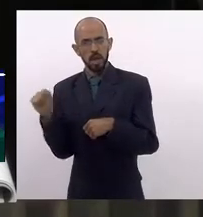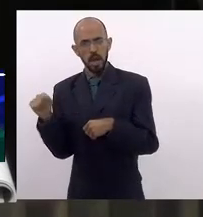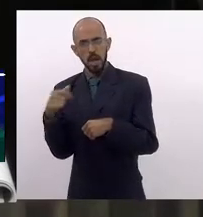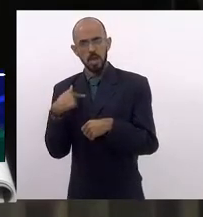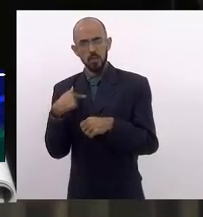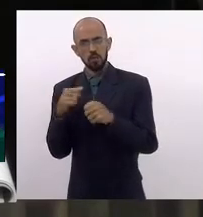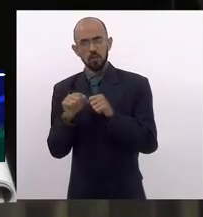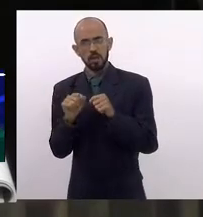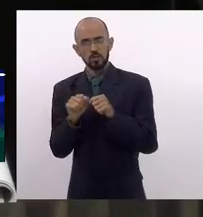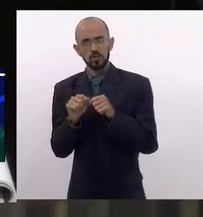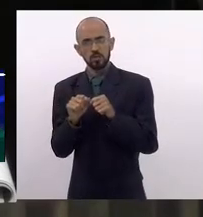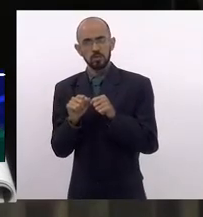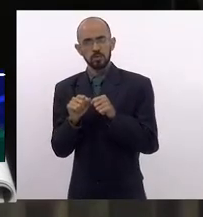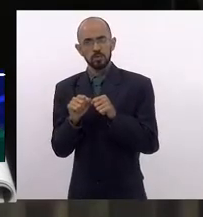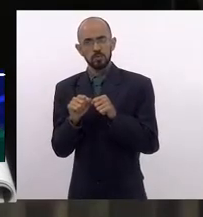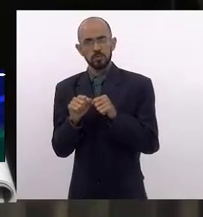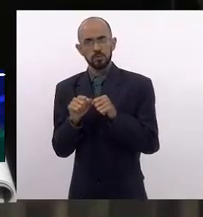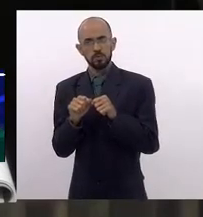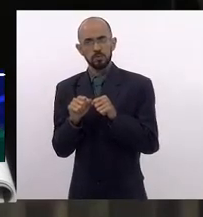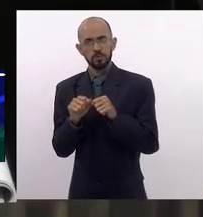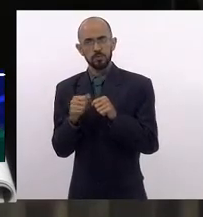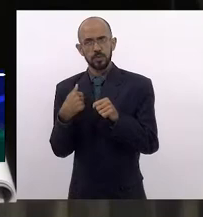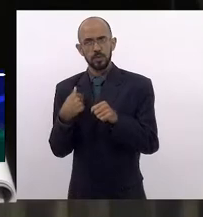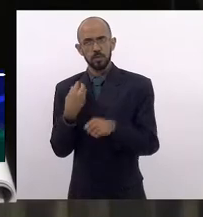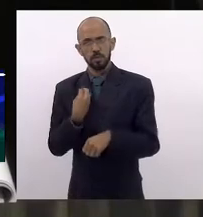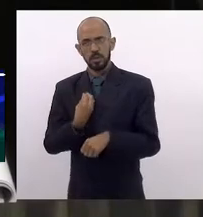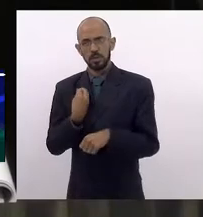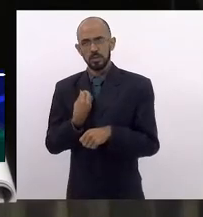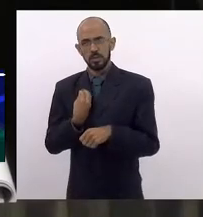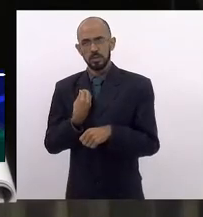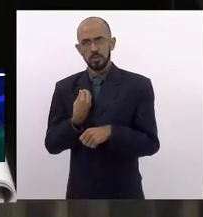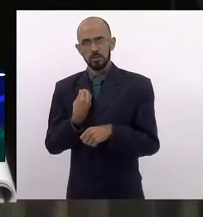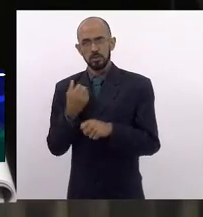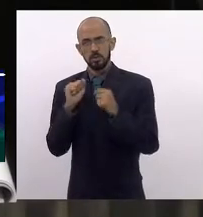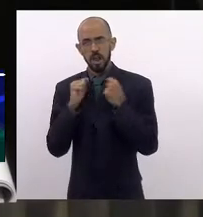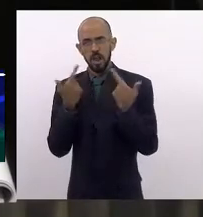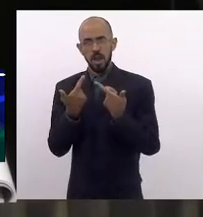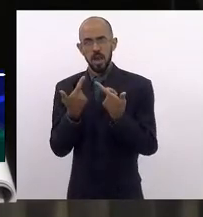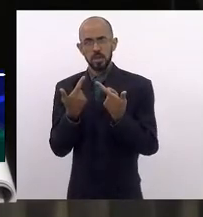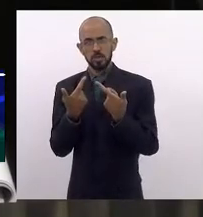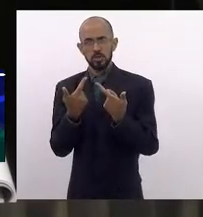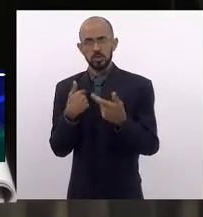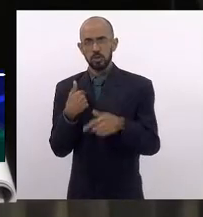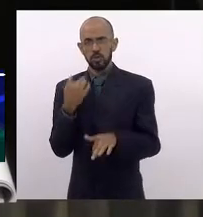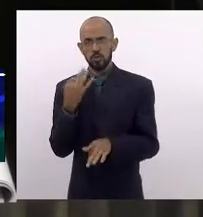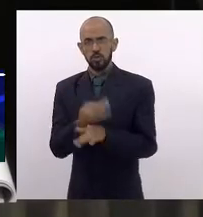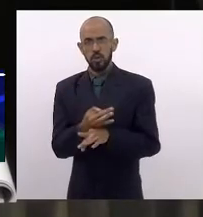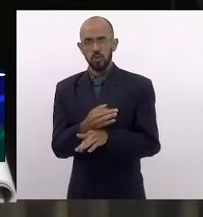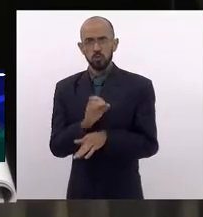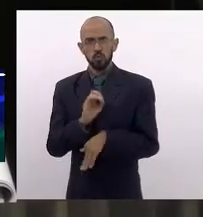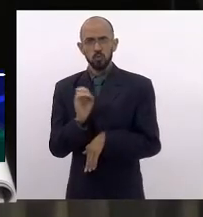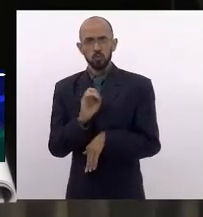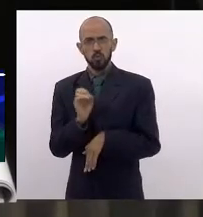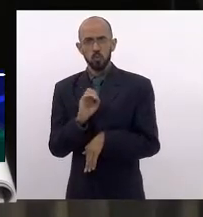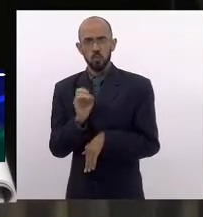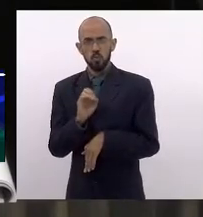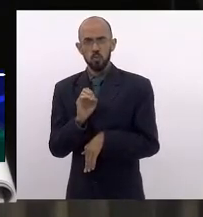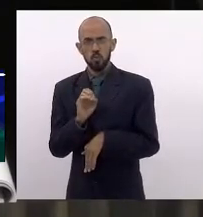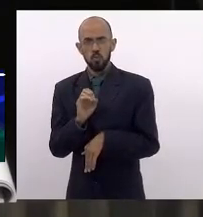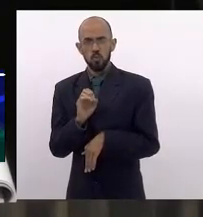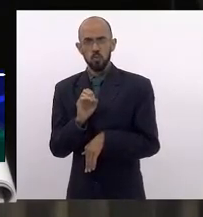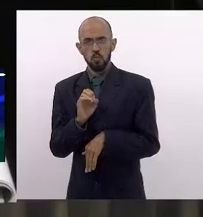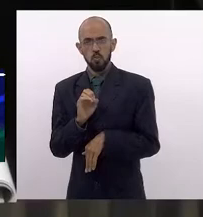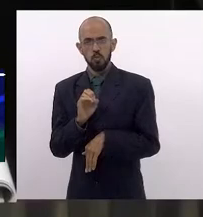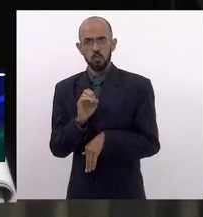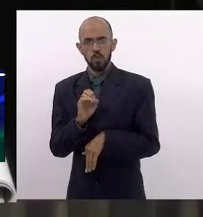faço para tranquila pintada Eu participo do Parlamento aqui eu não falto eu não falta a sessão nenhuma e o